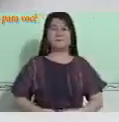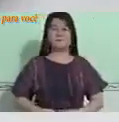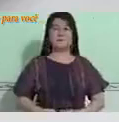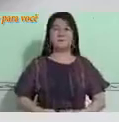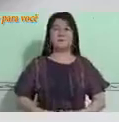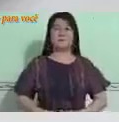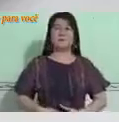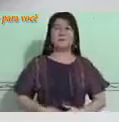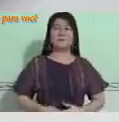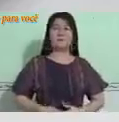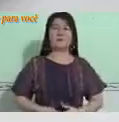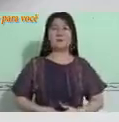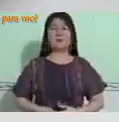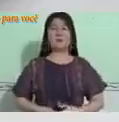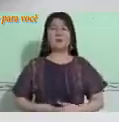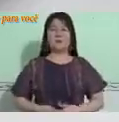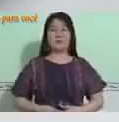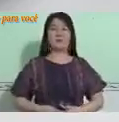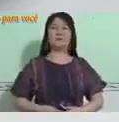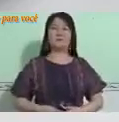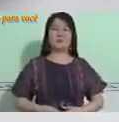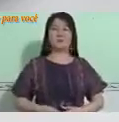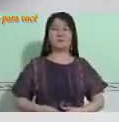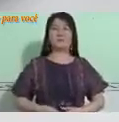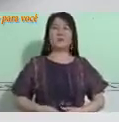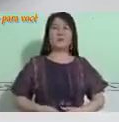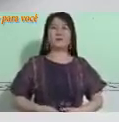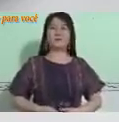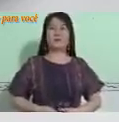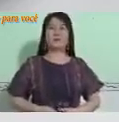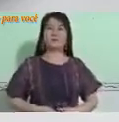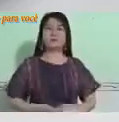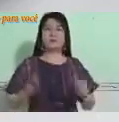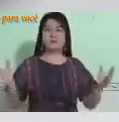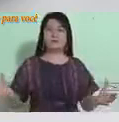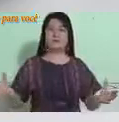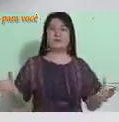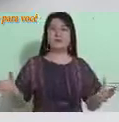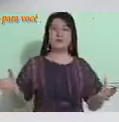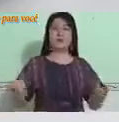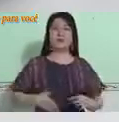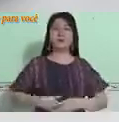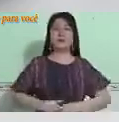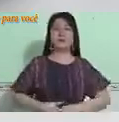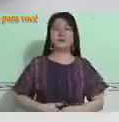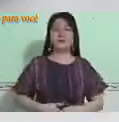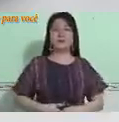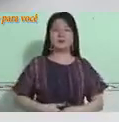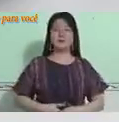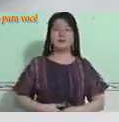PRINCIPAISTIPOS, os aparelhos de ventilação não invasiva funcionam como ventiladores que soltam ar, aumentando a pressão nas